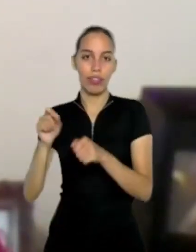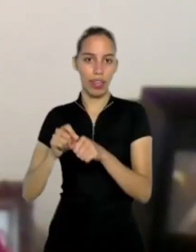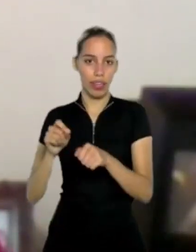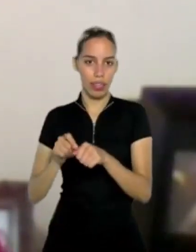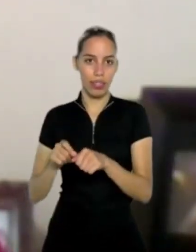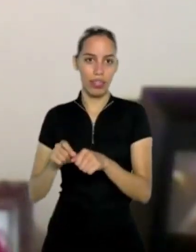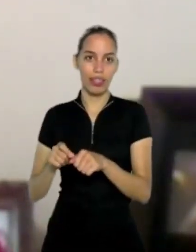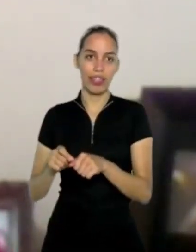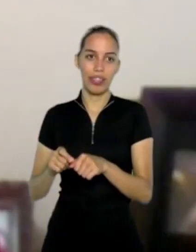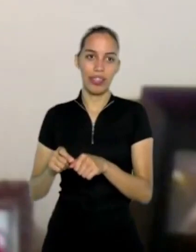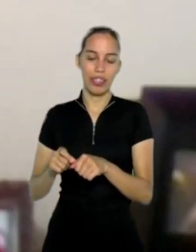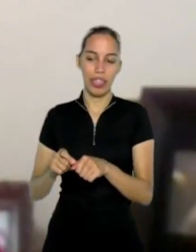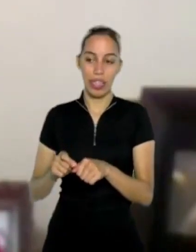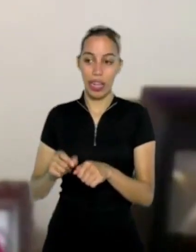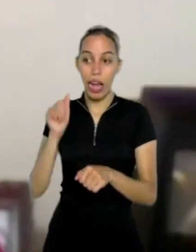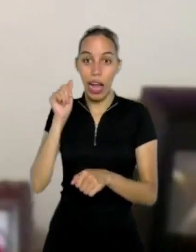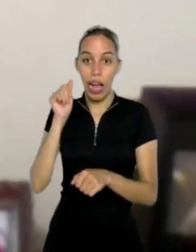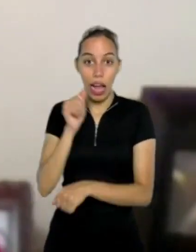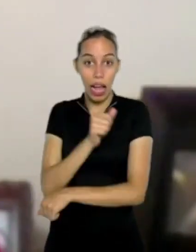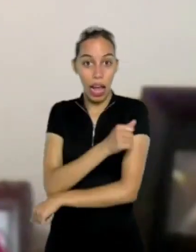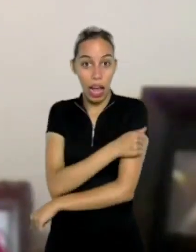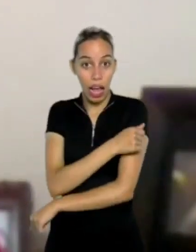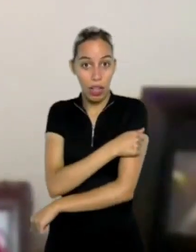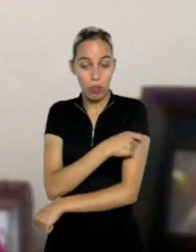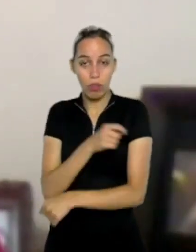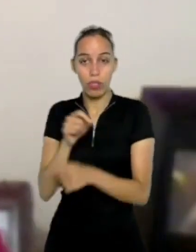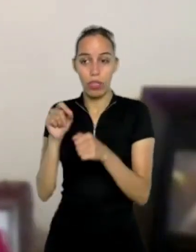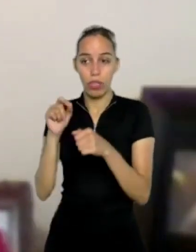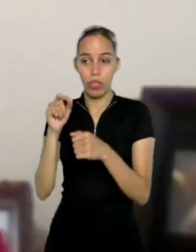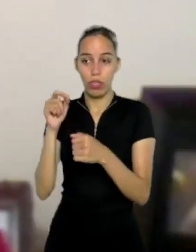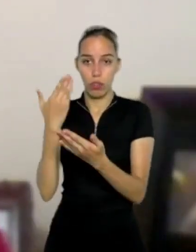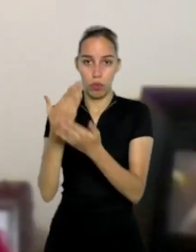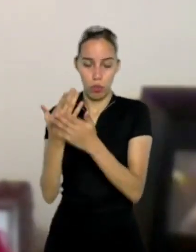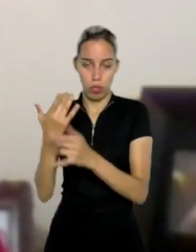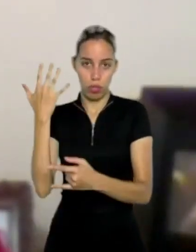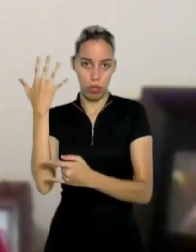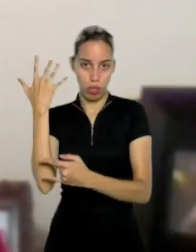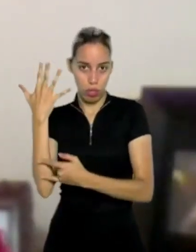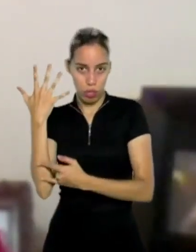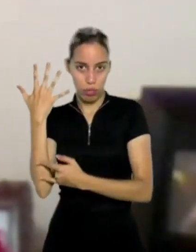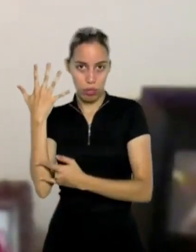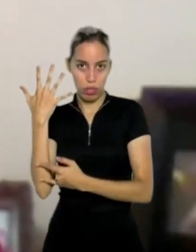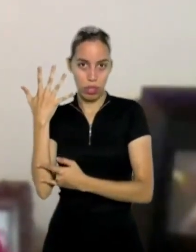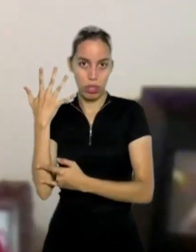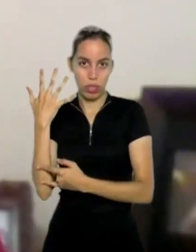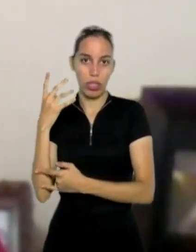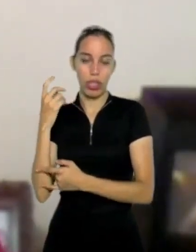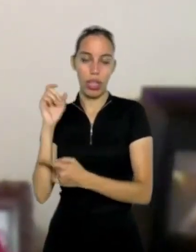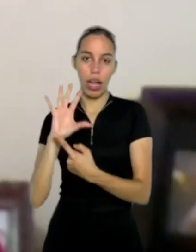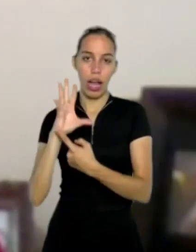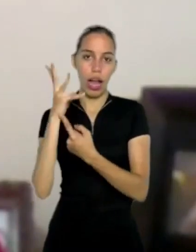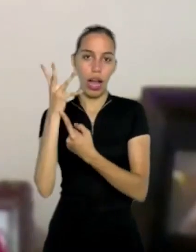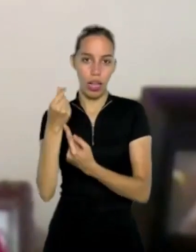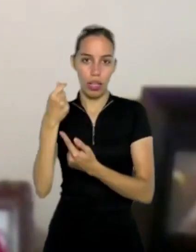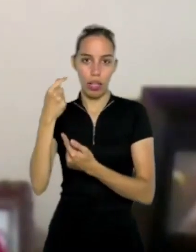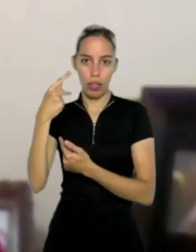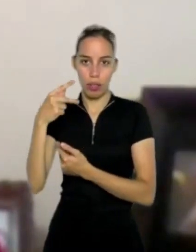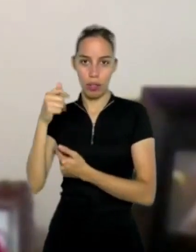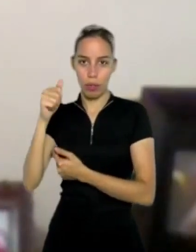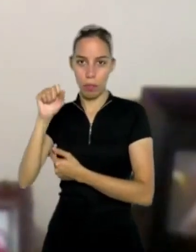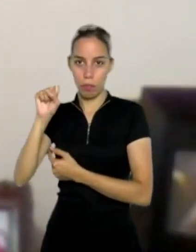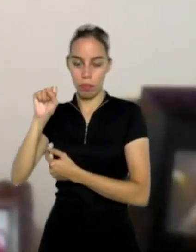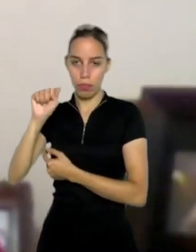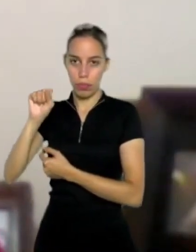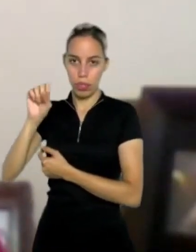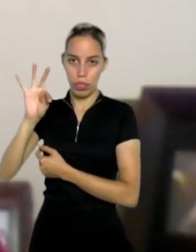terminando o curso de artes plásticas na UFMG, então ela é minha parceira, ela já fez alguns trabalhos comigo e ela